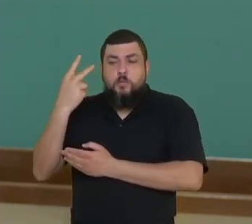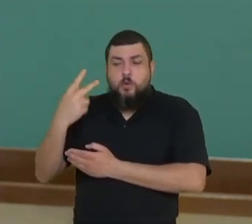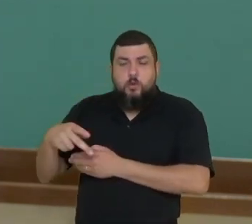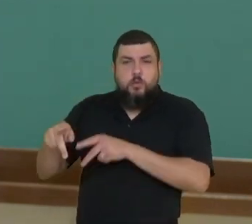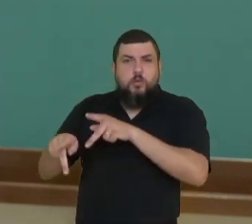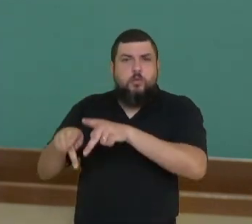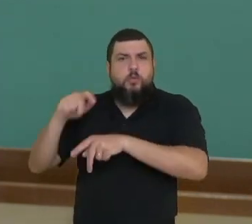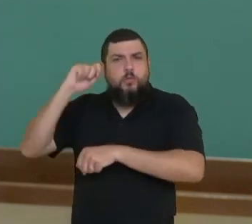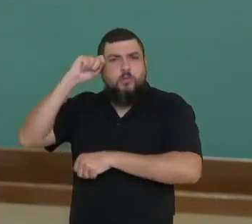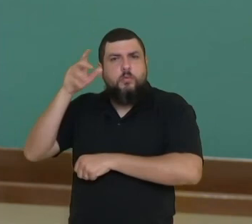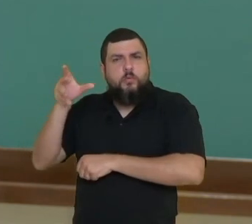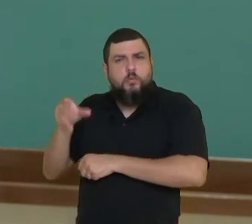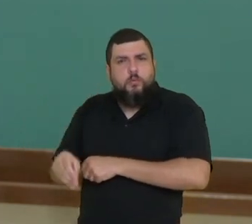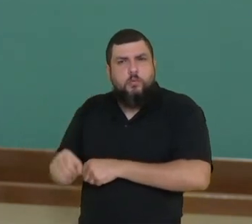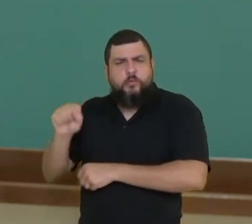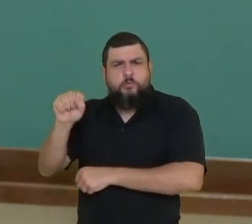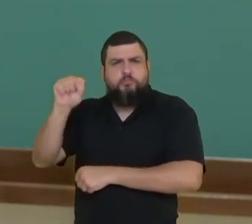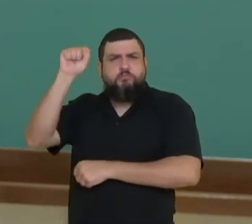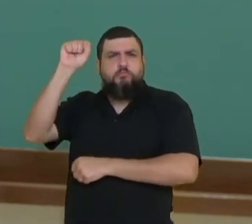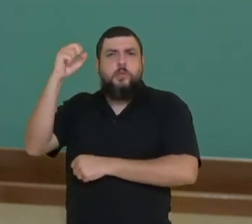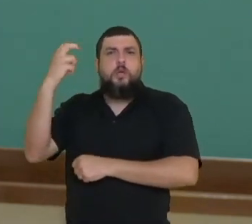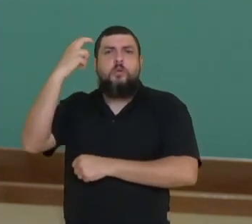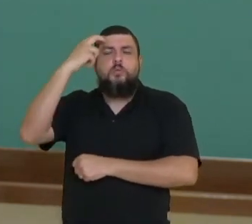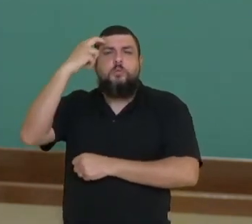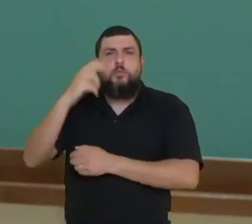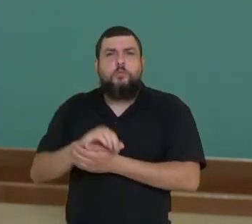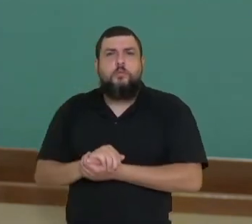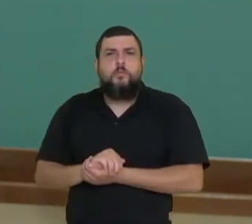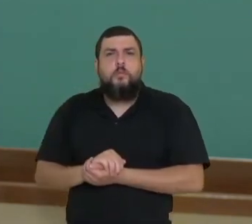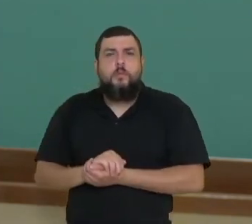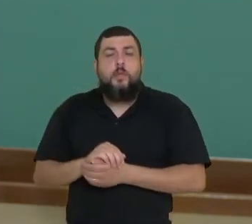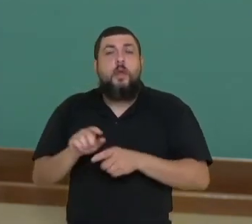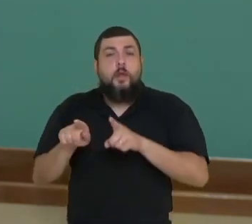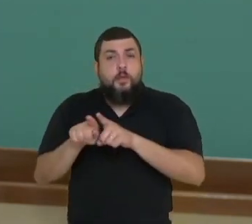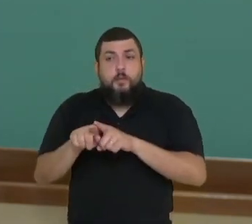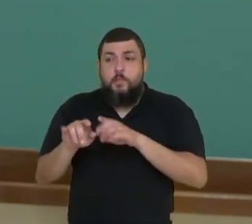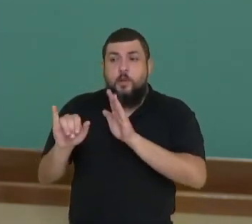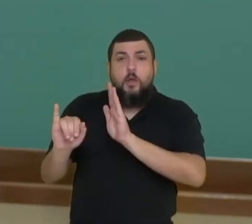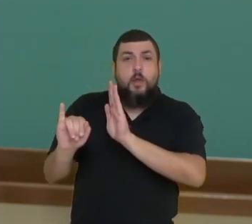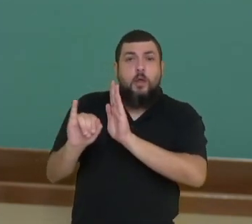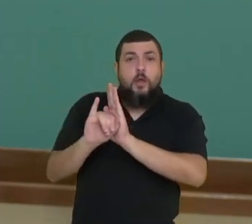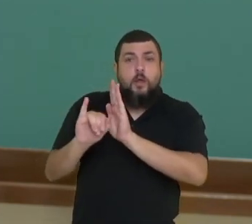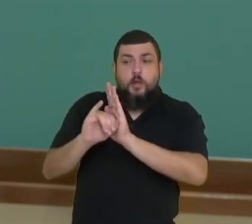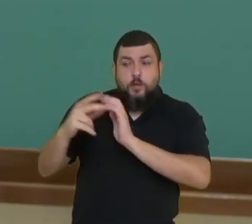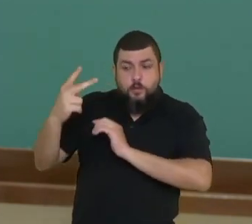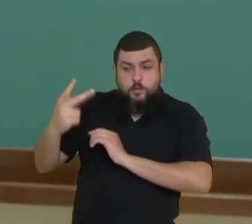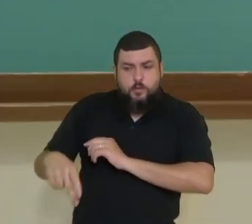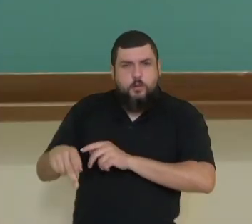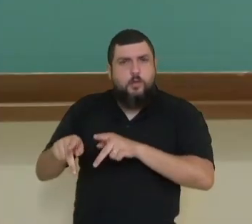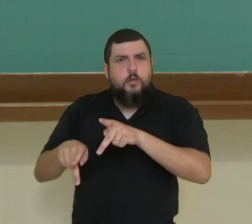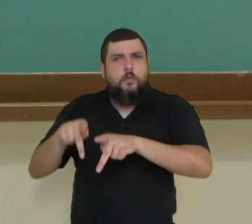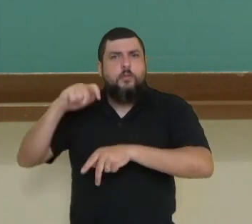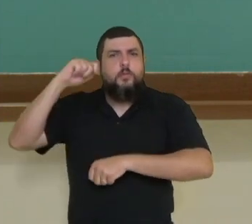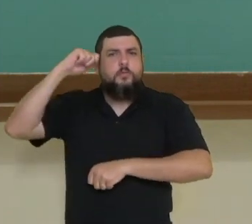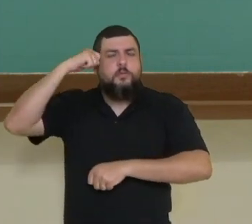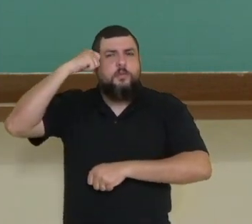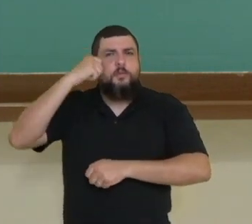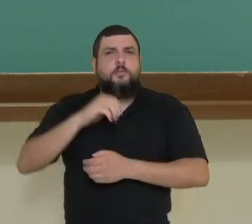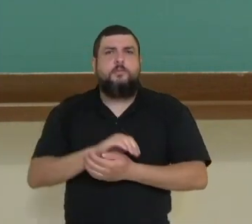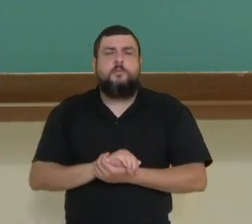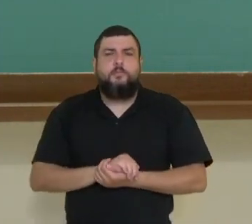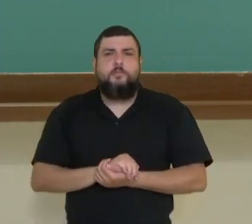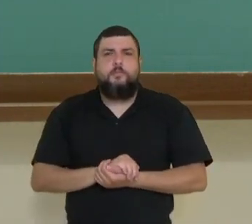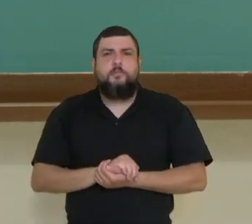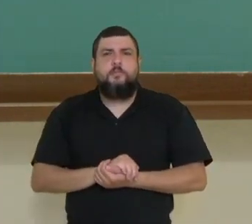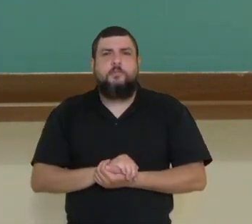mesmo cultural, a manutenção da identidade do povo negro moçambicano. Essa